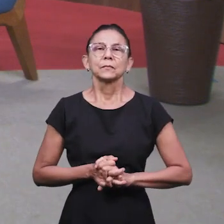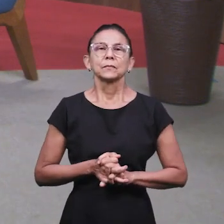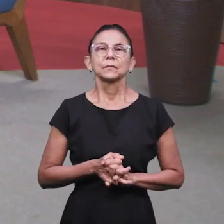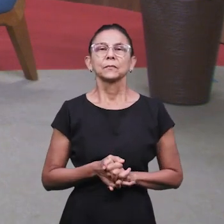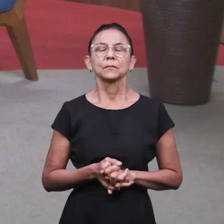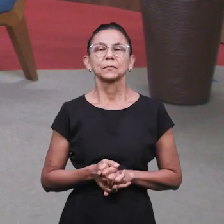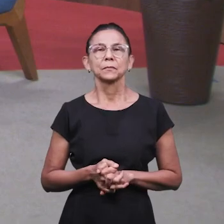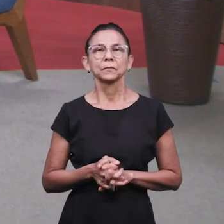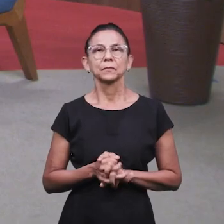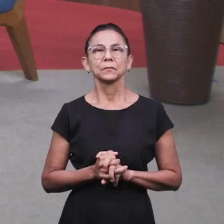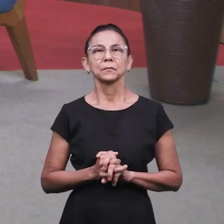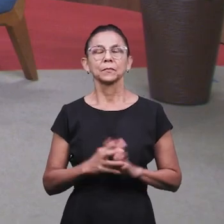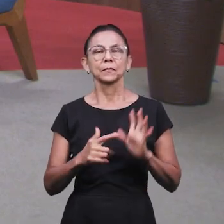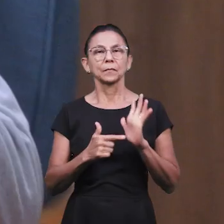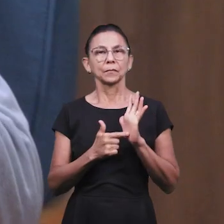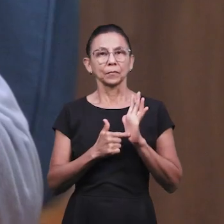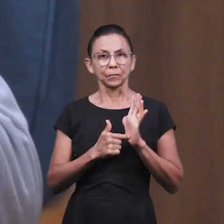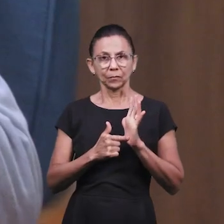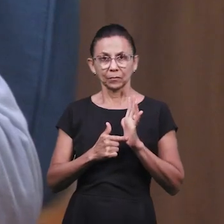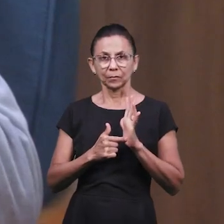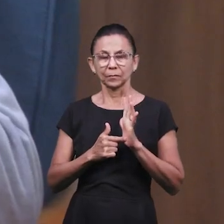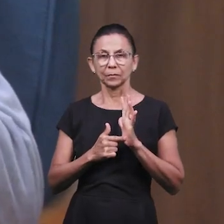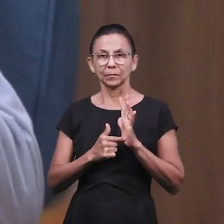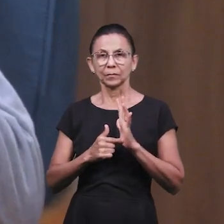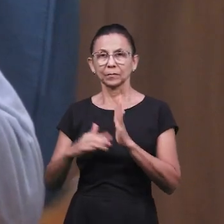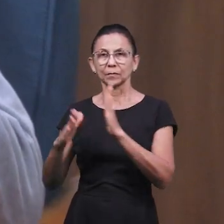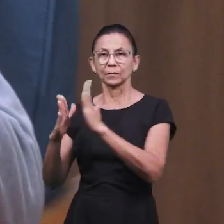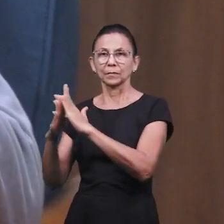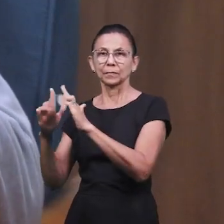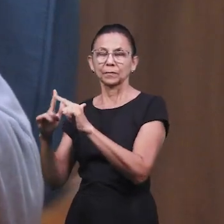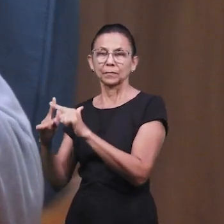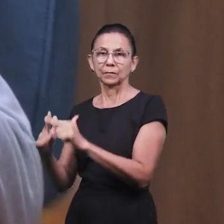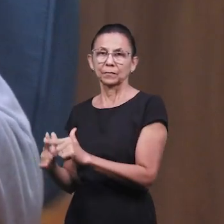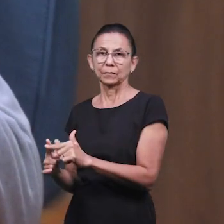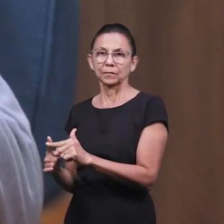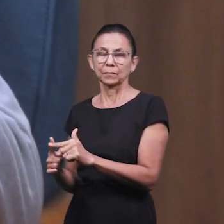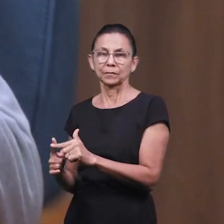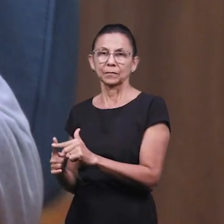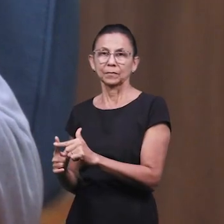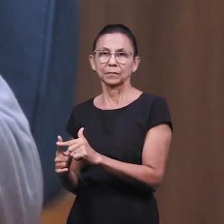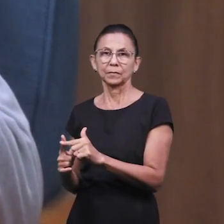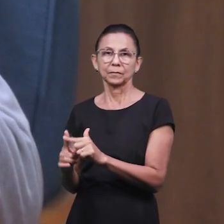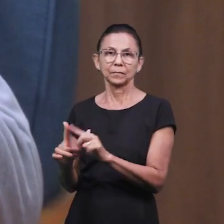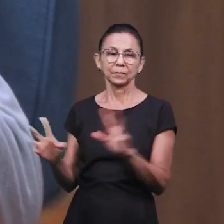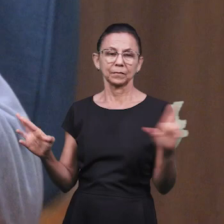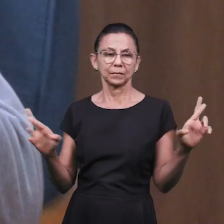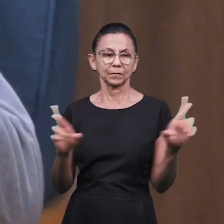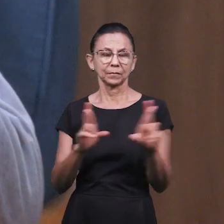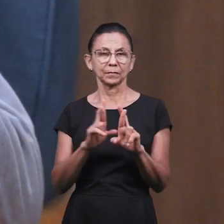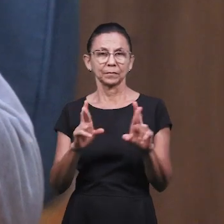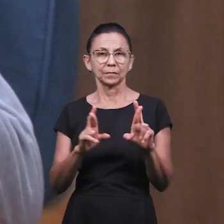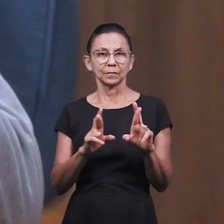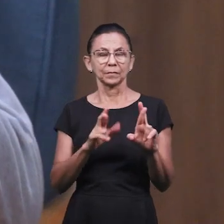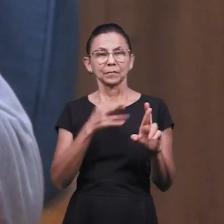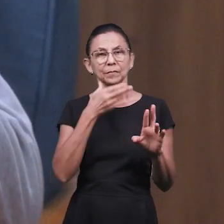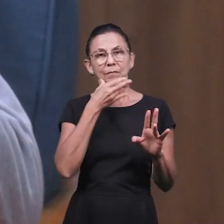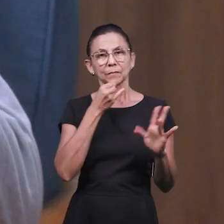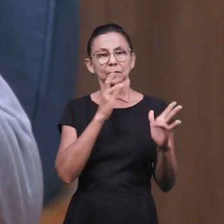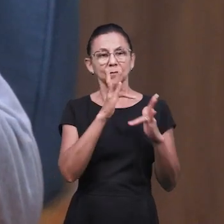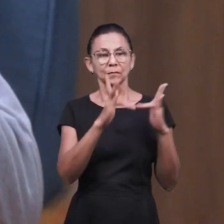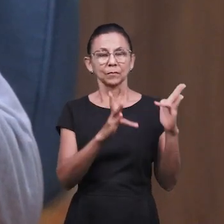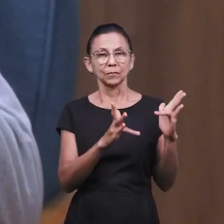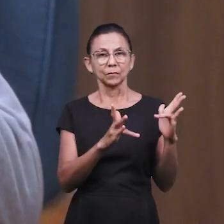da igreja fiel nessa relação de amor com o noivo